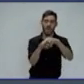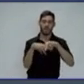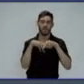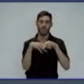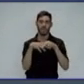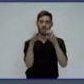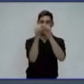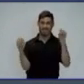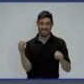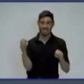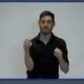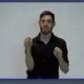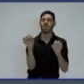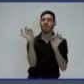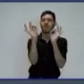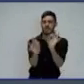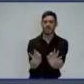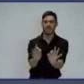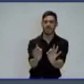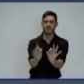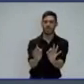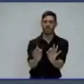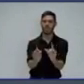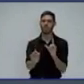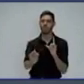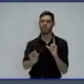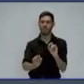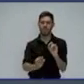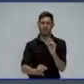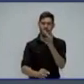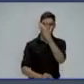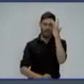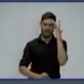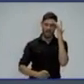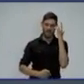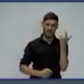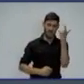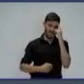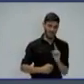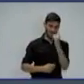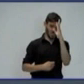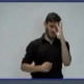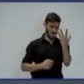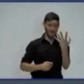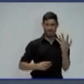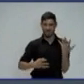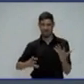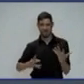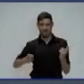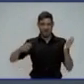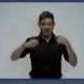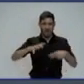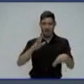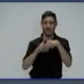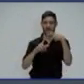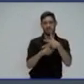é certamente inseguro para quem acha que o único resultado possível é a própria